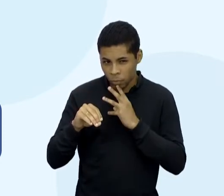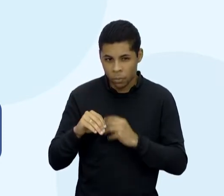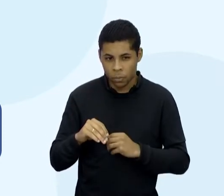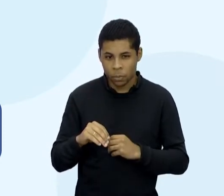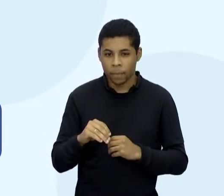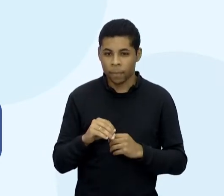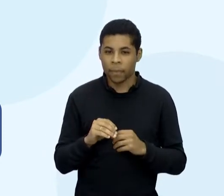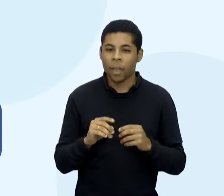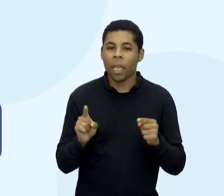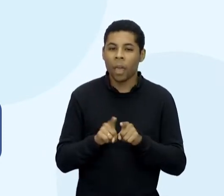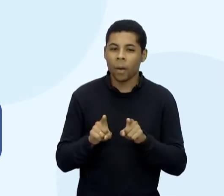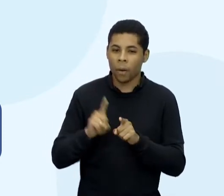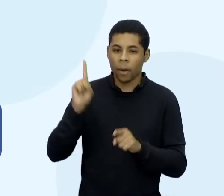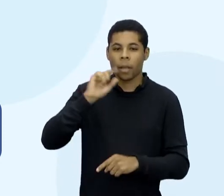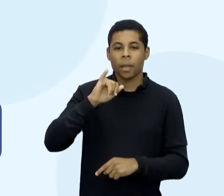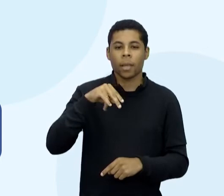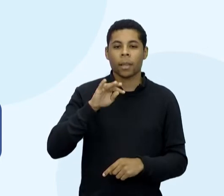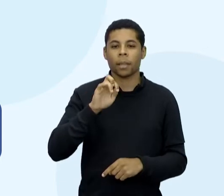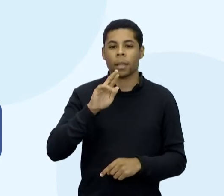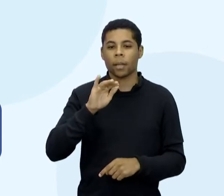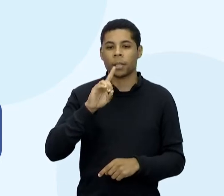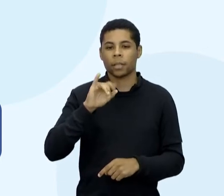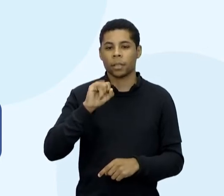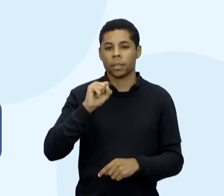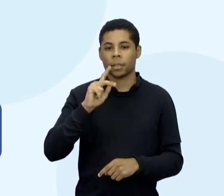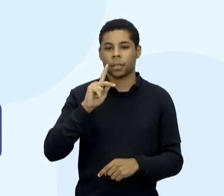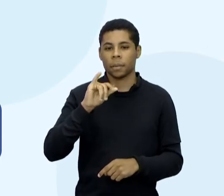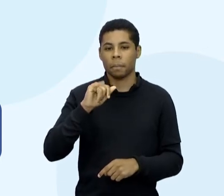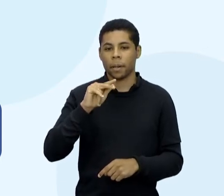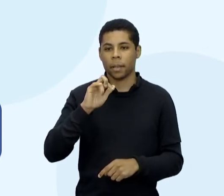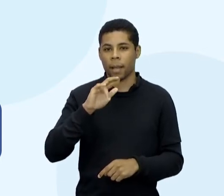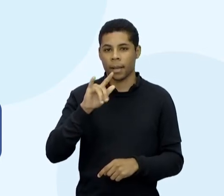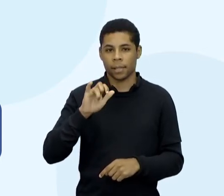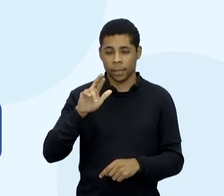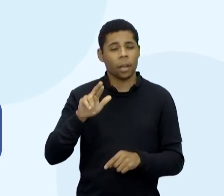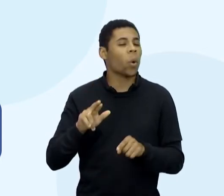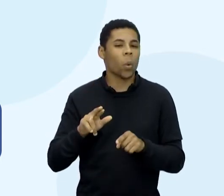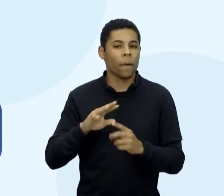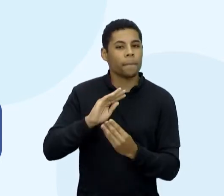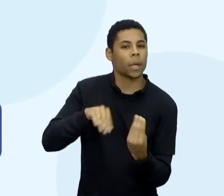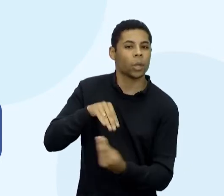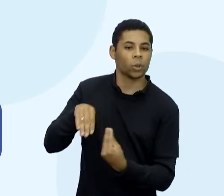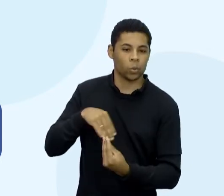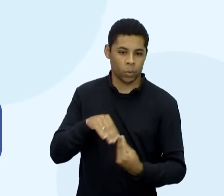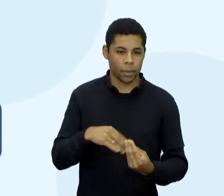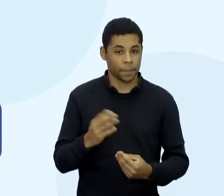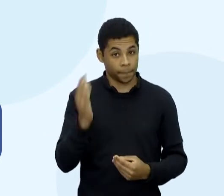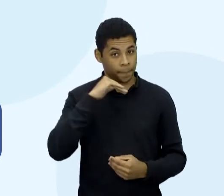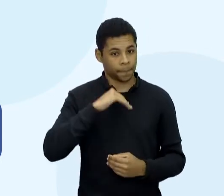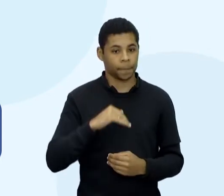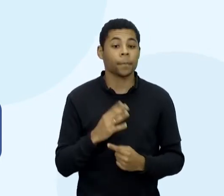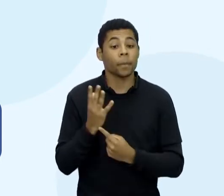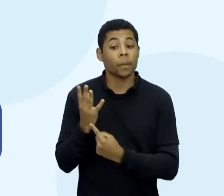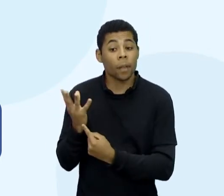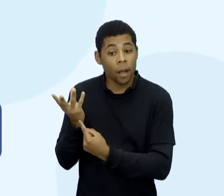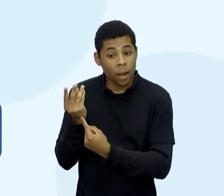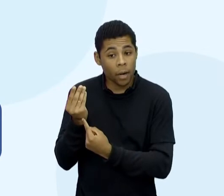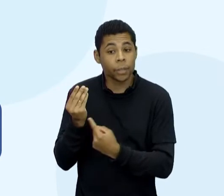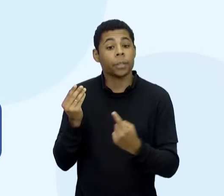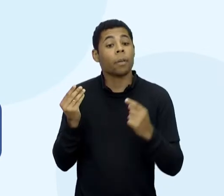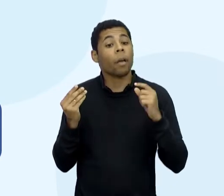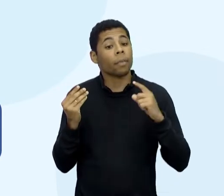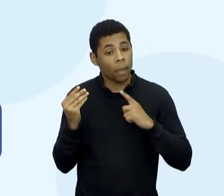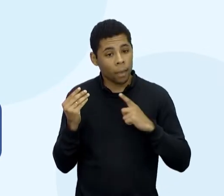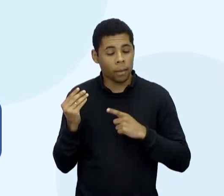Interdisciplinarizar. Não havia. Vamos misturar tudo agora. Vamos misturar. Olha lá. Na arte, a gente